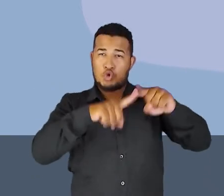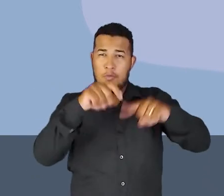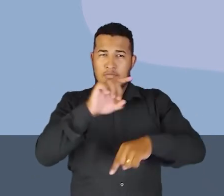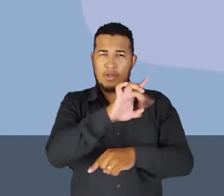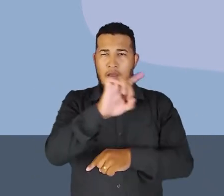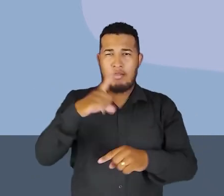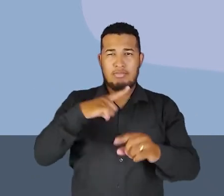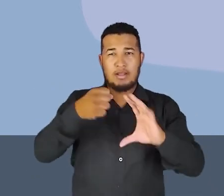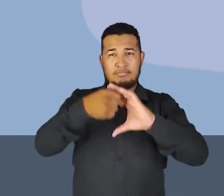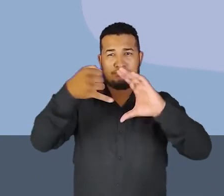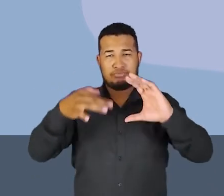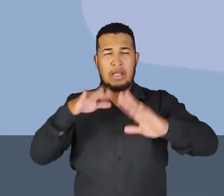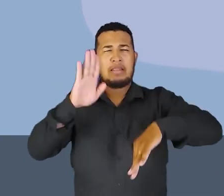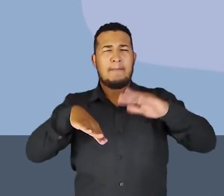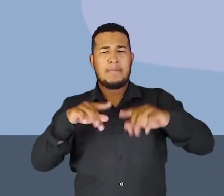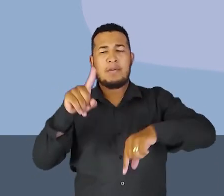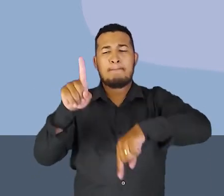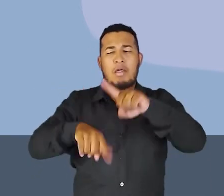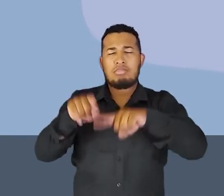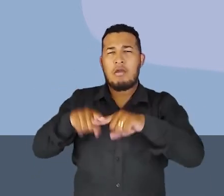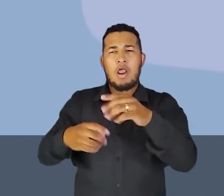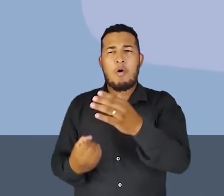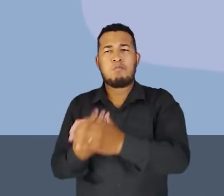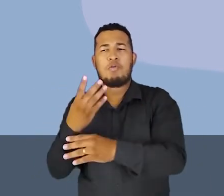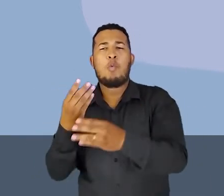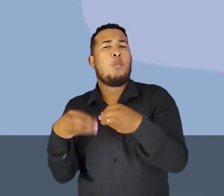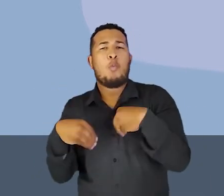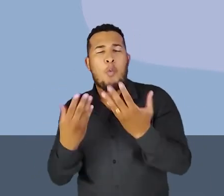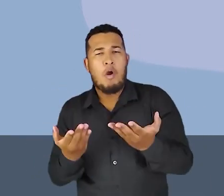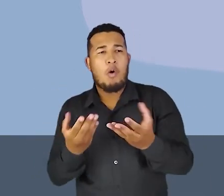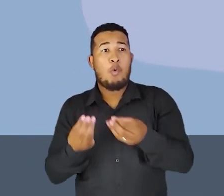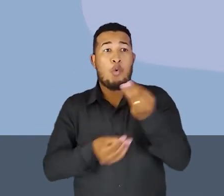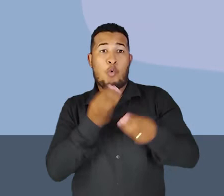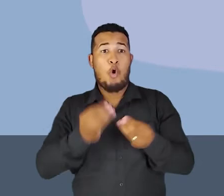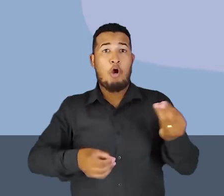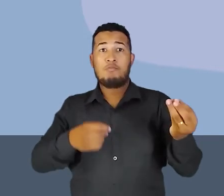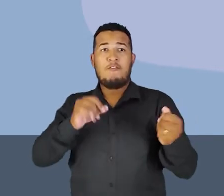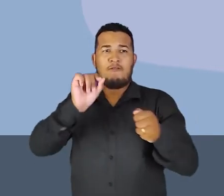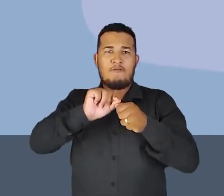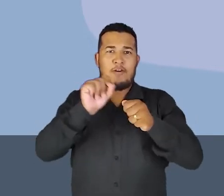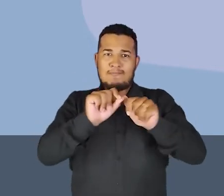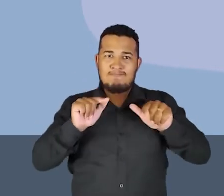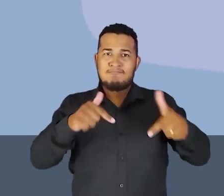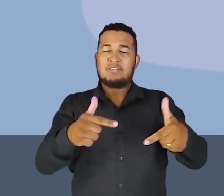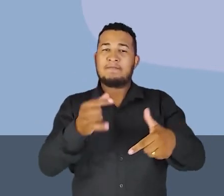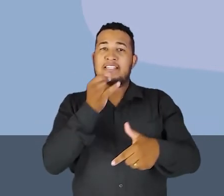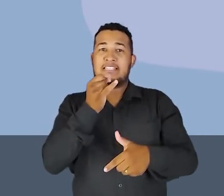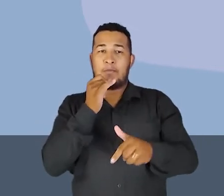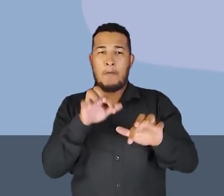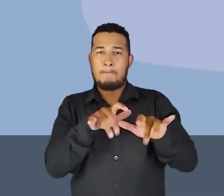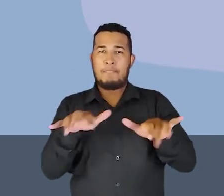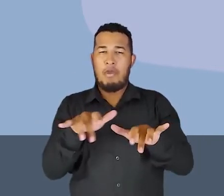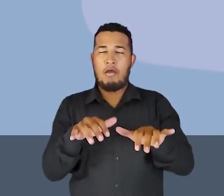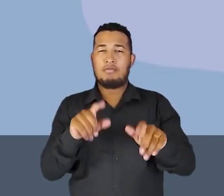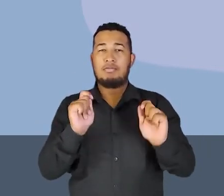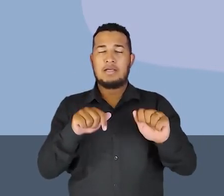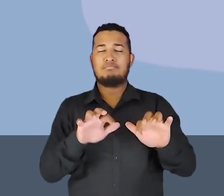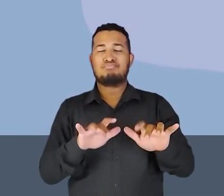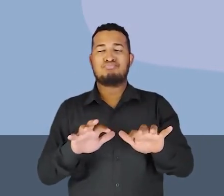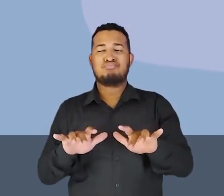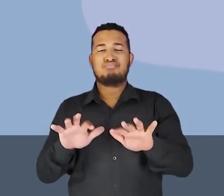seu material, depende de como ele é executado, né? No piano, por exemplo, né? Depende da força